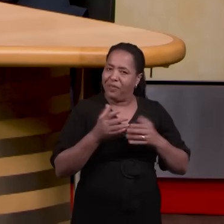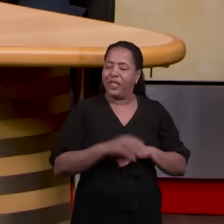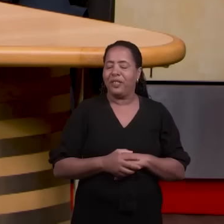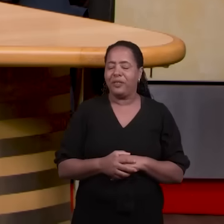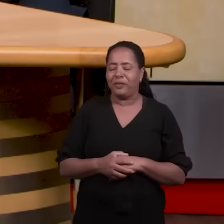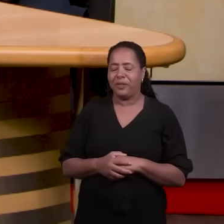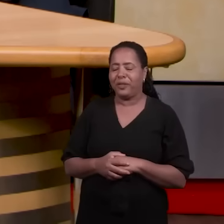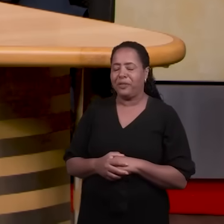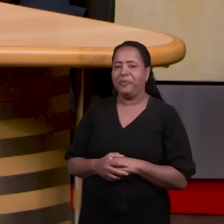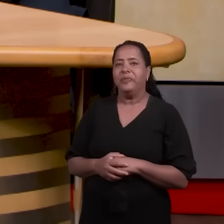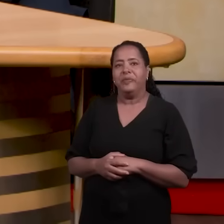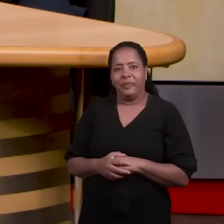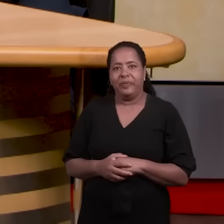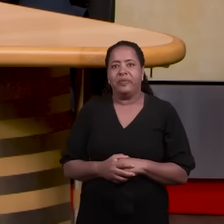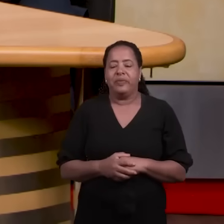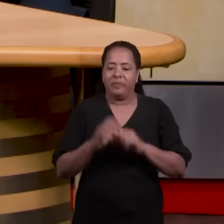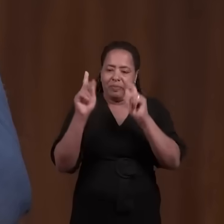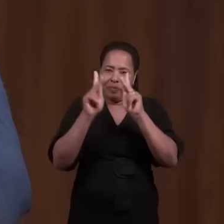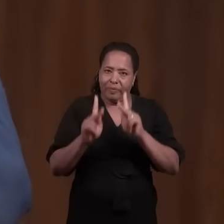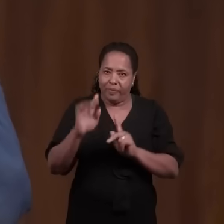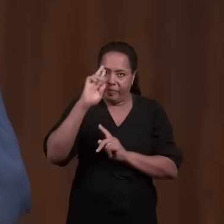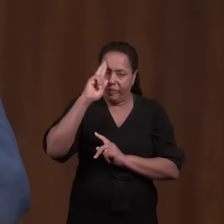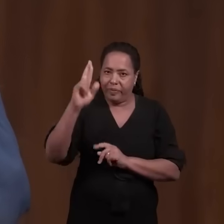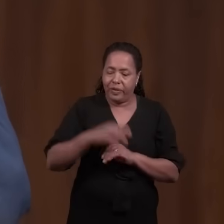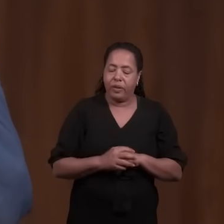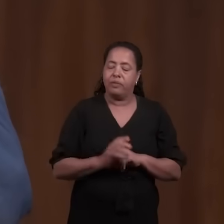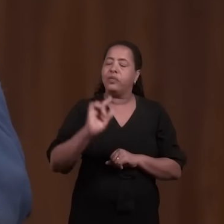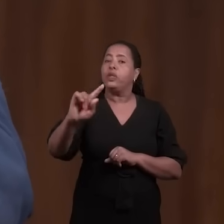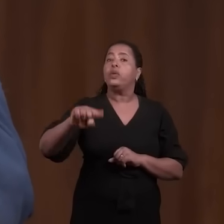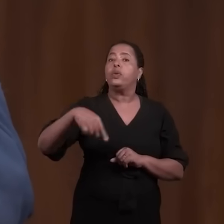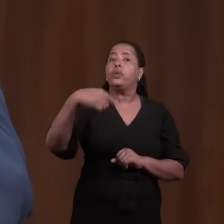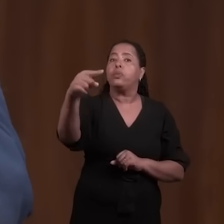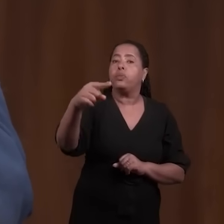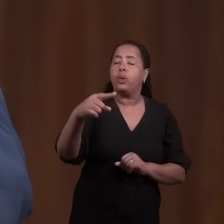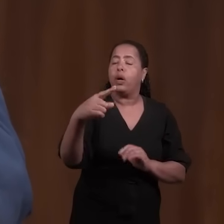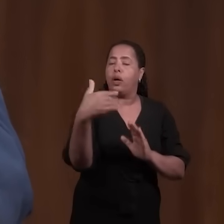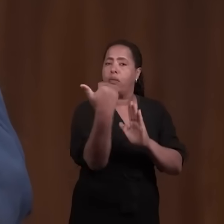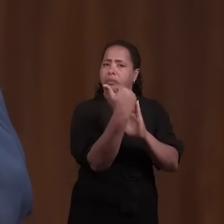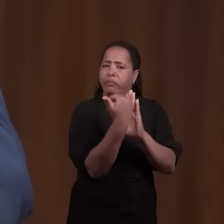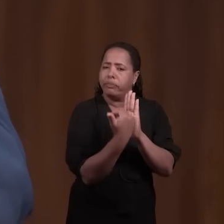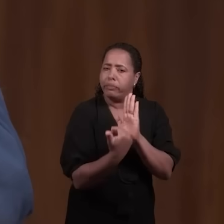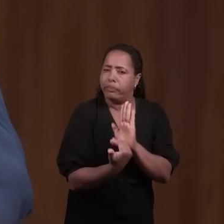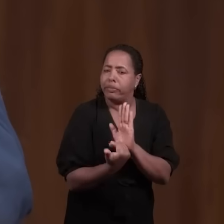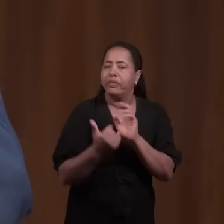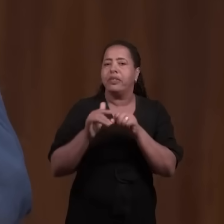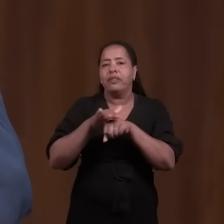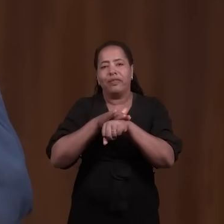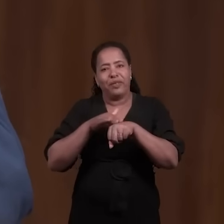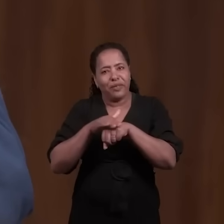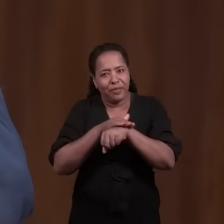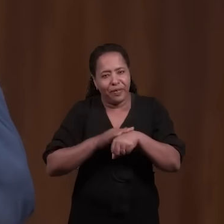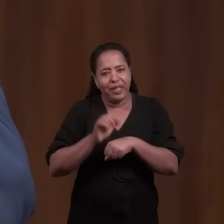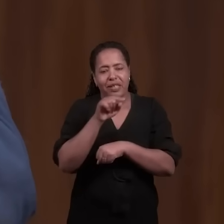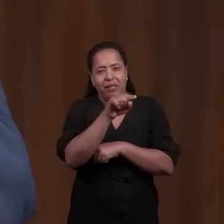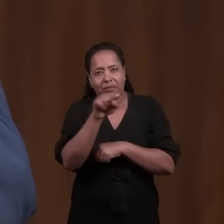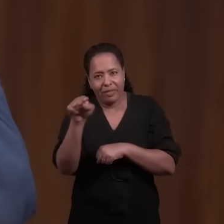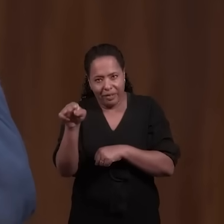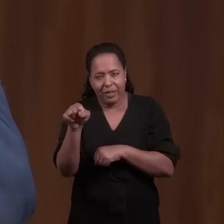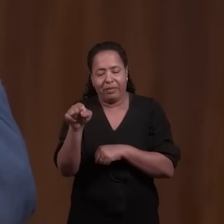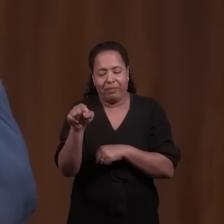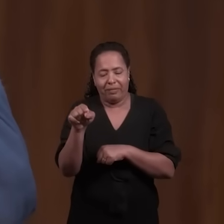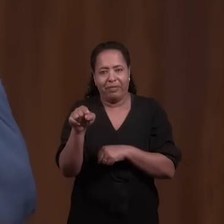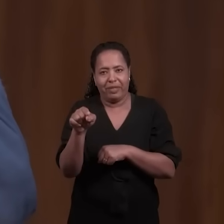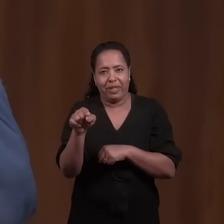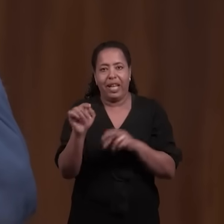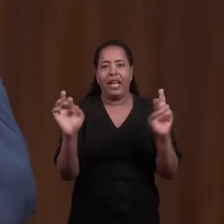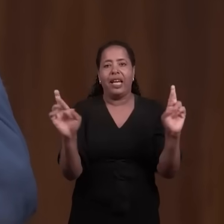do Senhor, Madeu, paz do Senhor. Marcelo, paz do Senhor. Nós vamos voltar no nosso próximo programa, nós vamos conversar com vocês